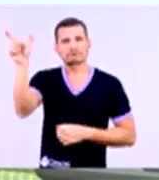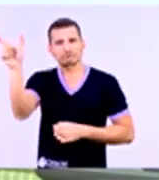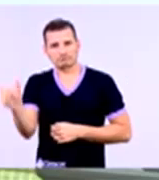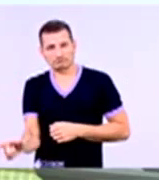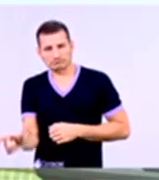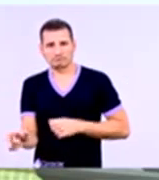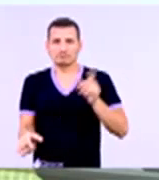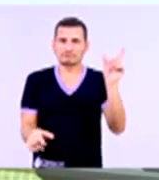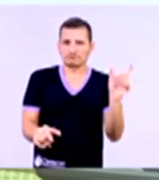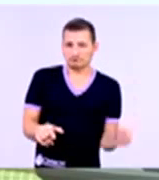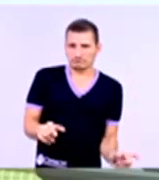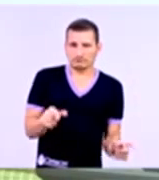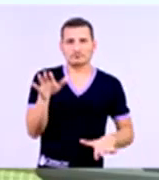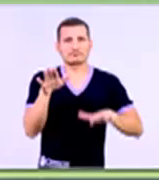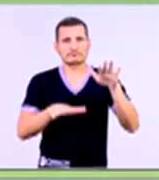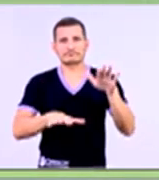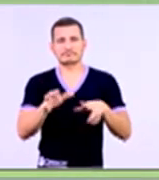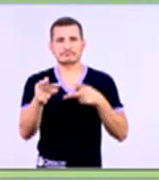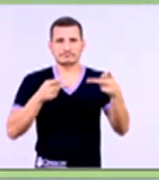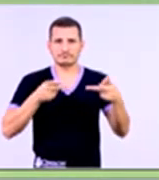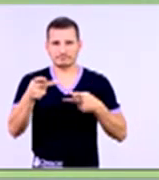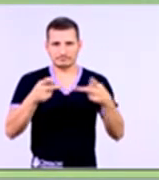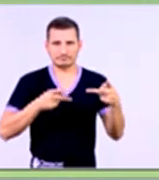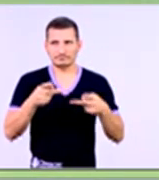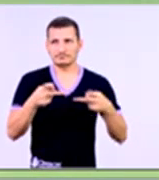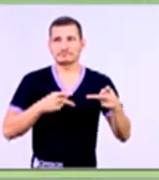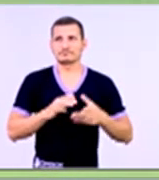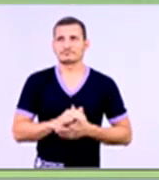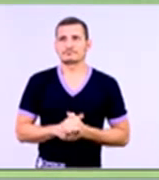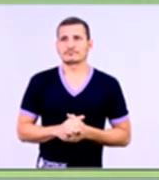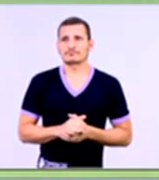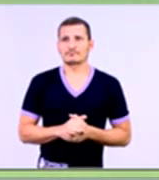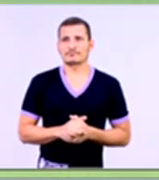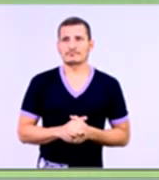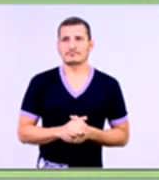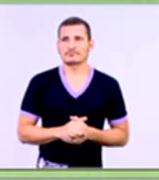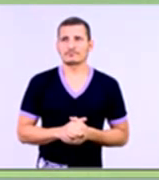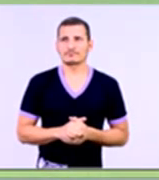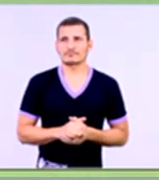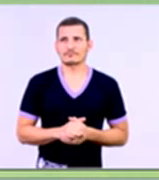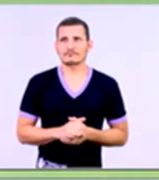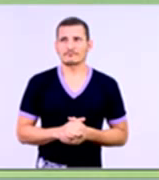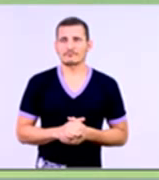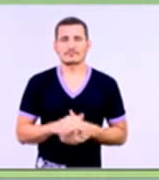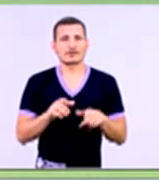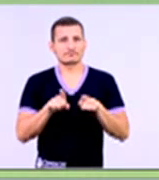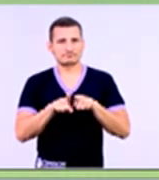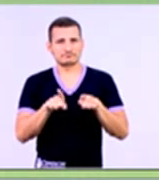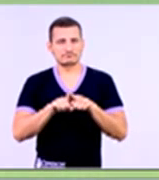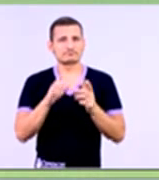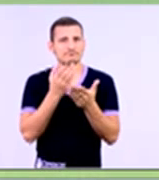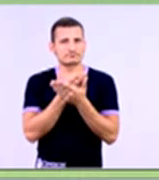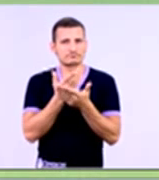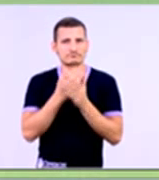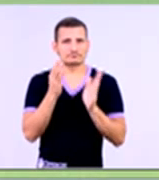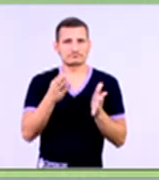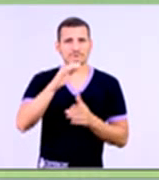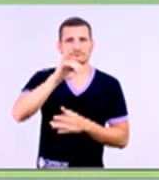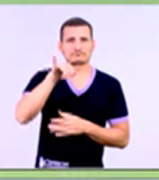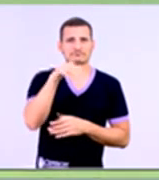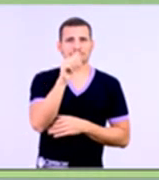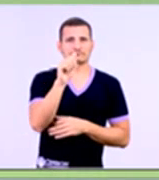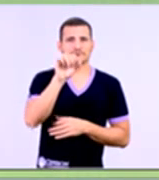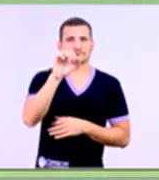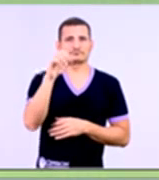projeto. Vamos continuar. Vimos também, recapitulando, que o JSON, que significa